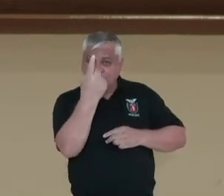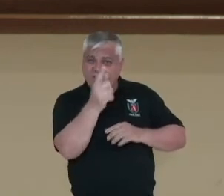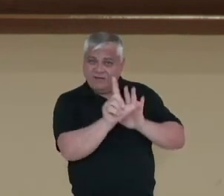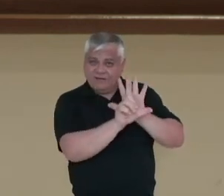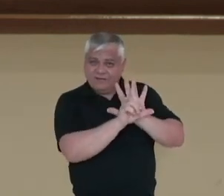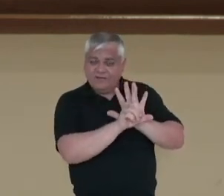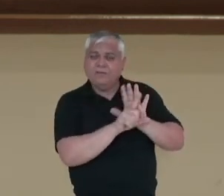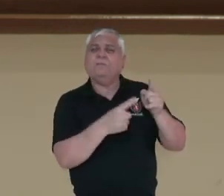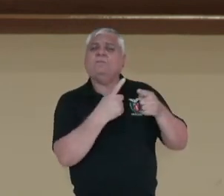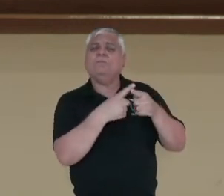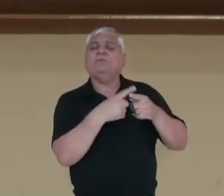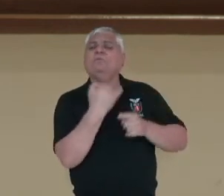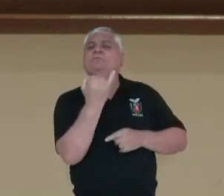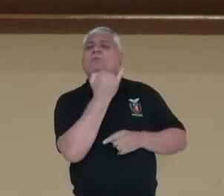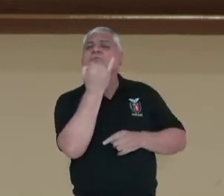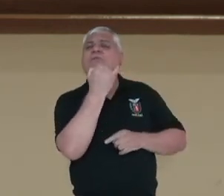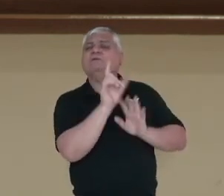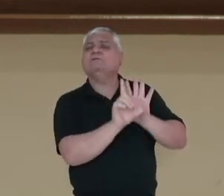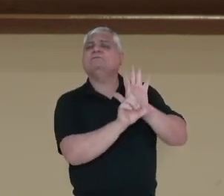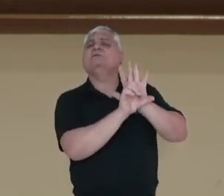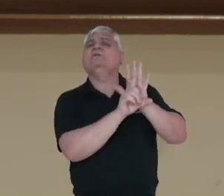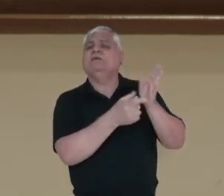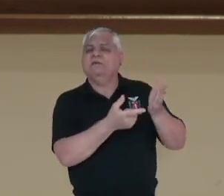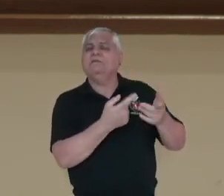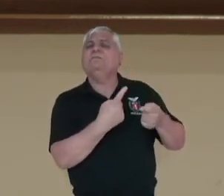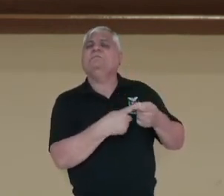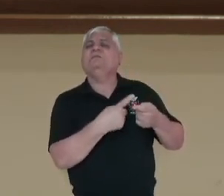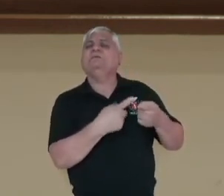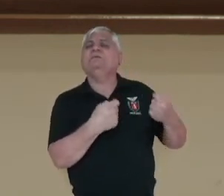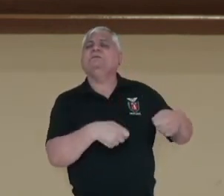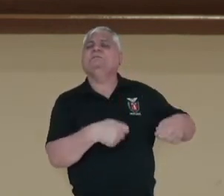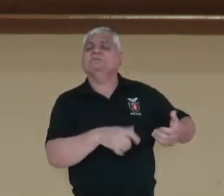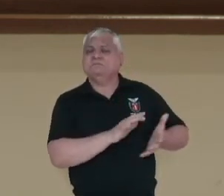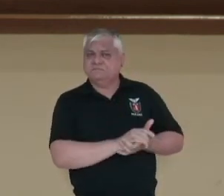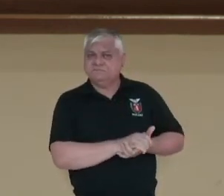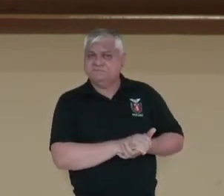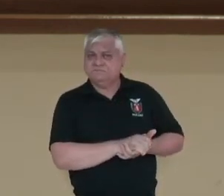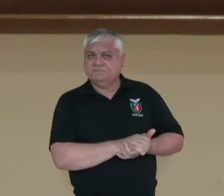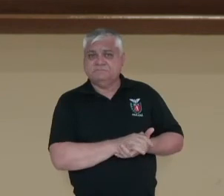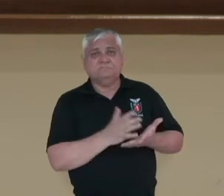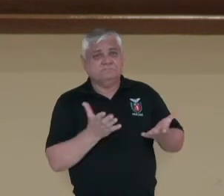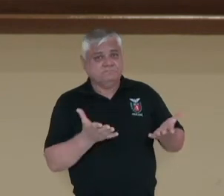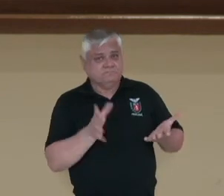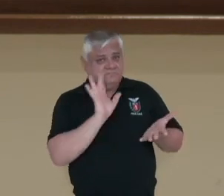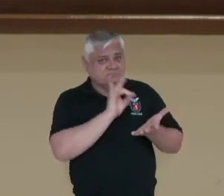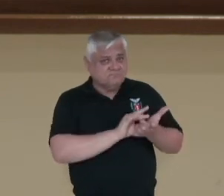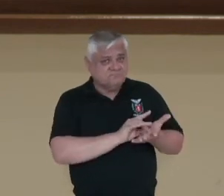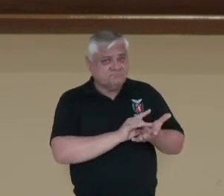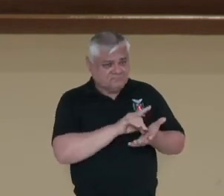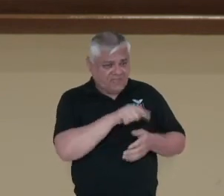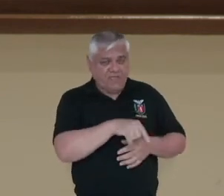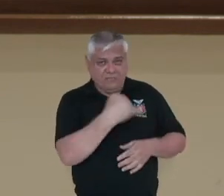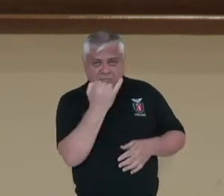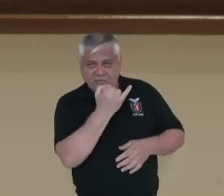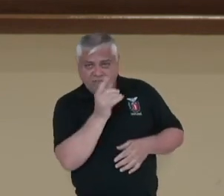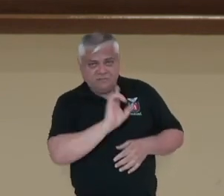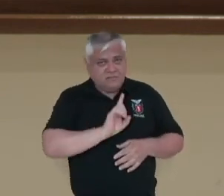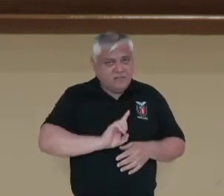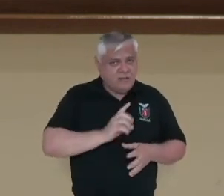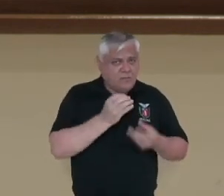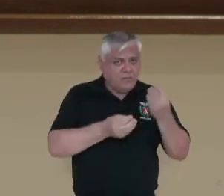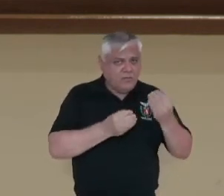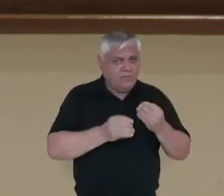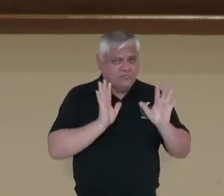Por que essa lei foi considerada necessária? Será que é considerada de fato necessária ou não, né? Então, pensaram